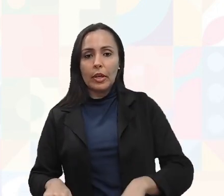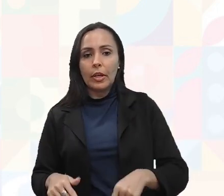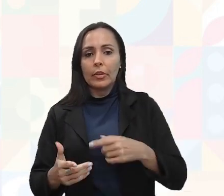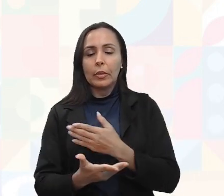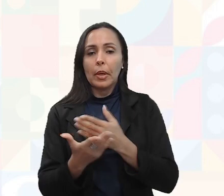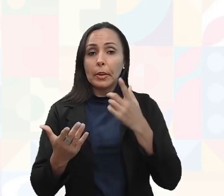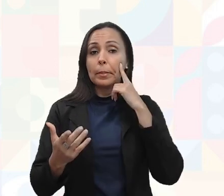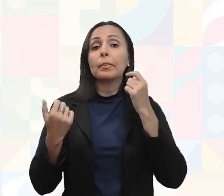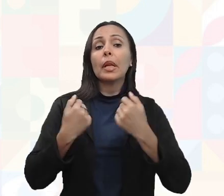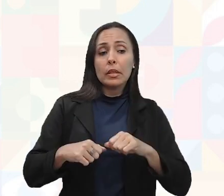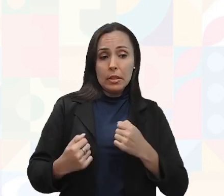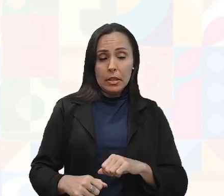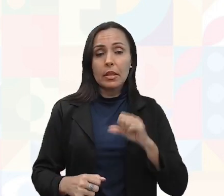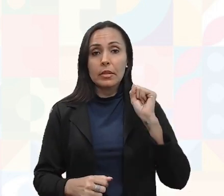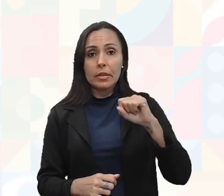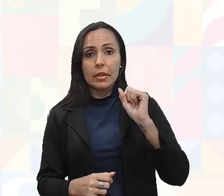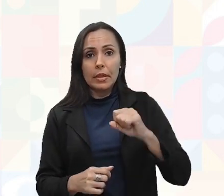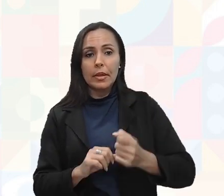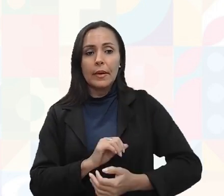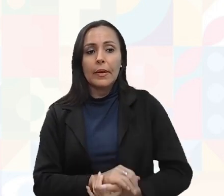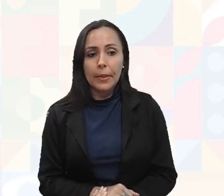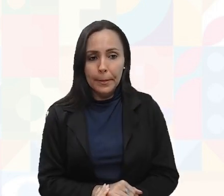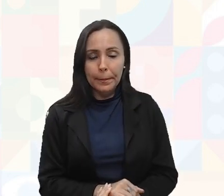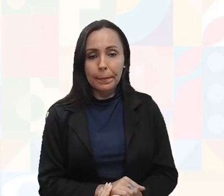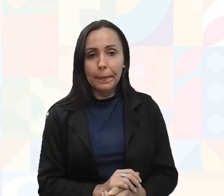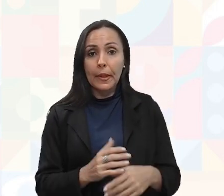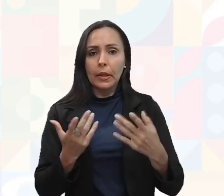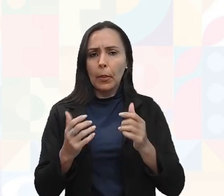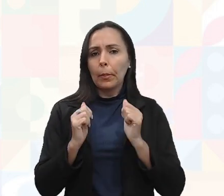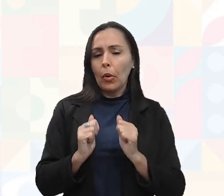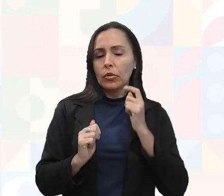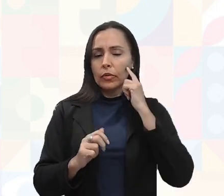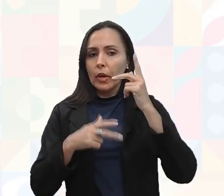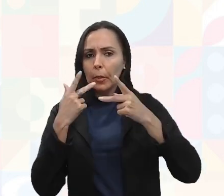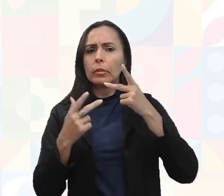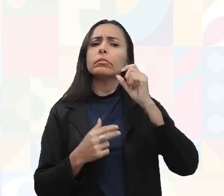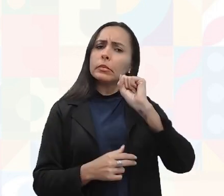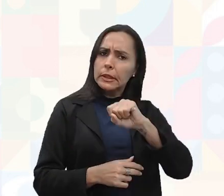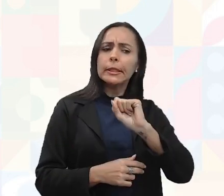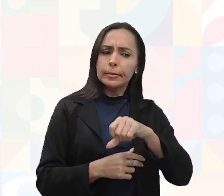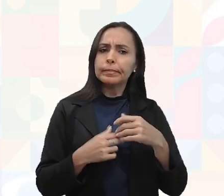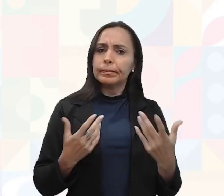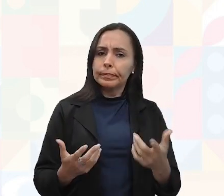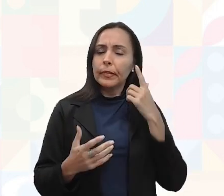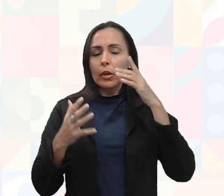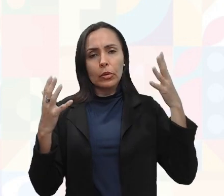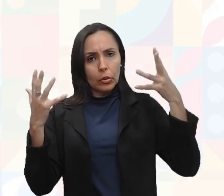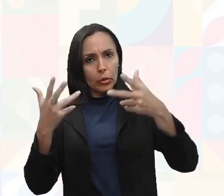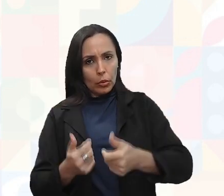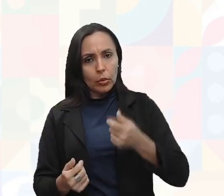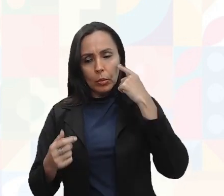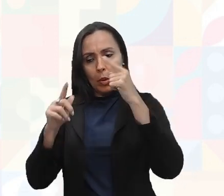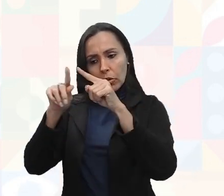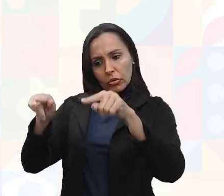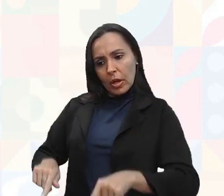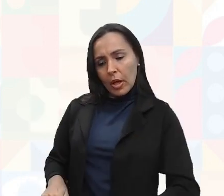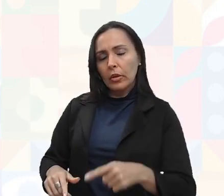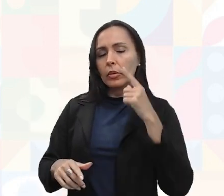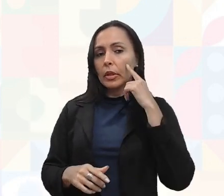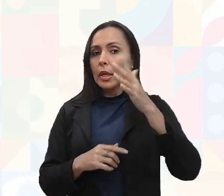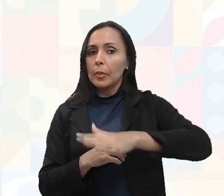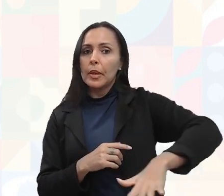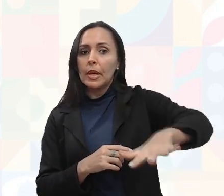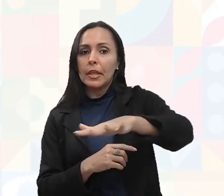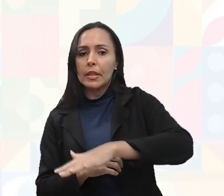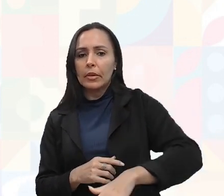fato precisa dessa planta de layout? E aí eu posso dizer a você que sim. Todo projeto de ambientação tem que ter todo